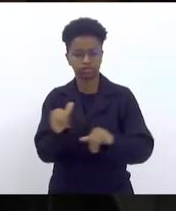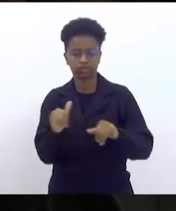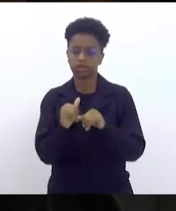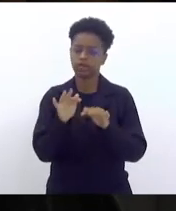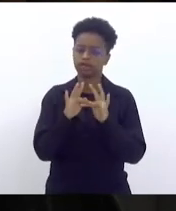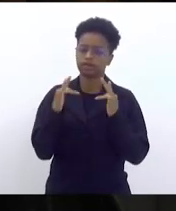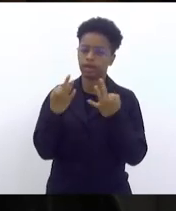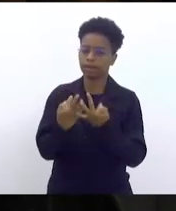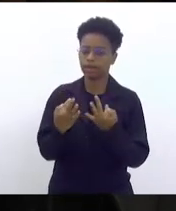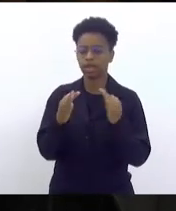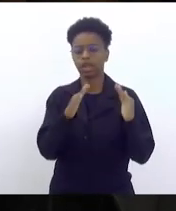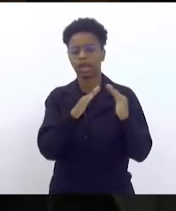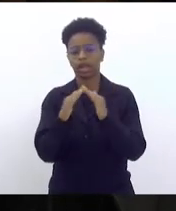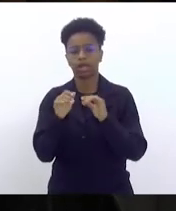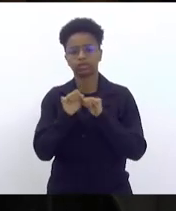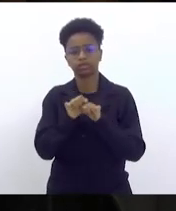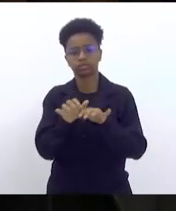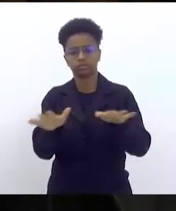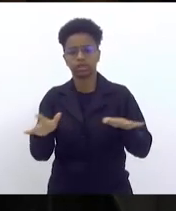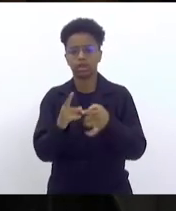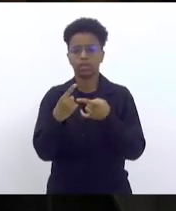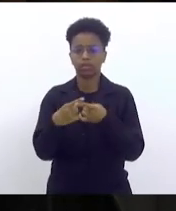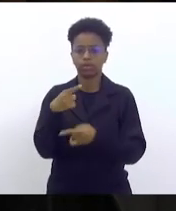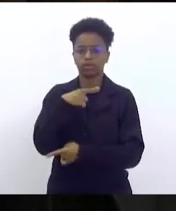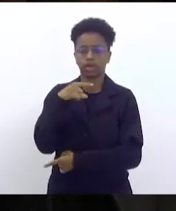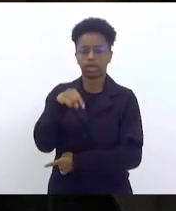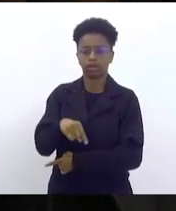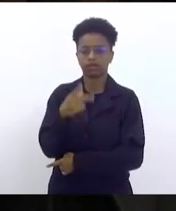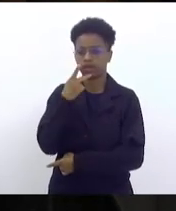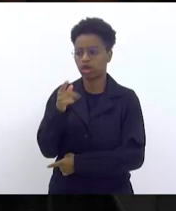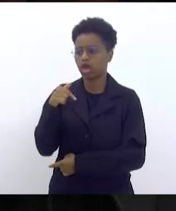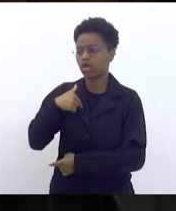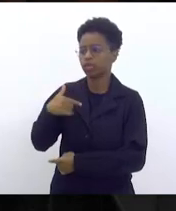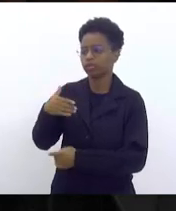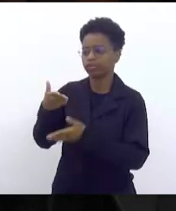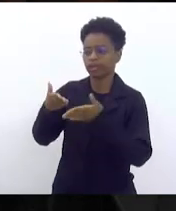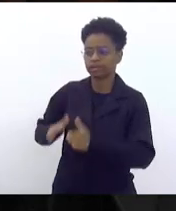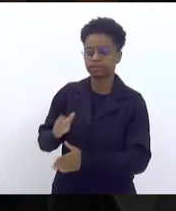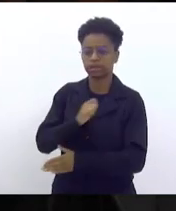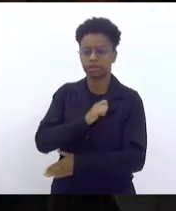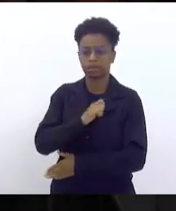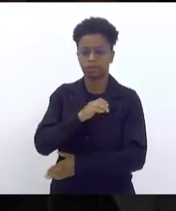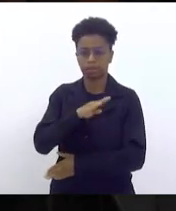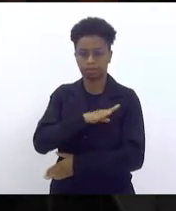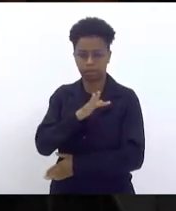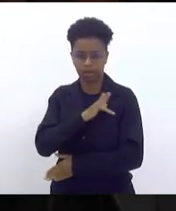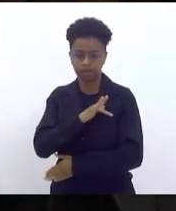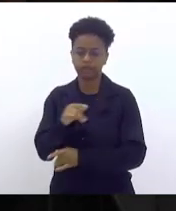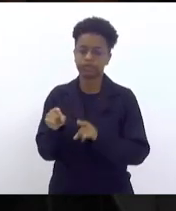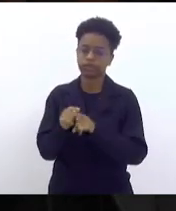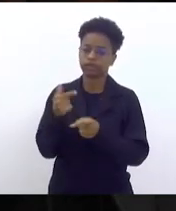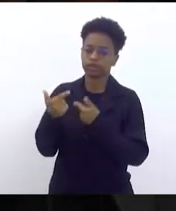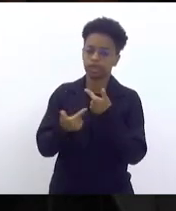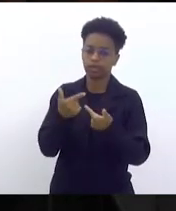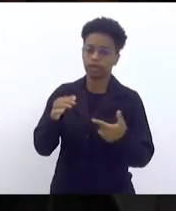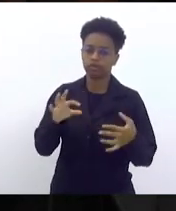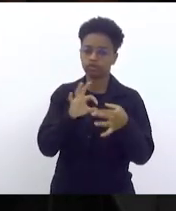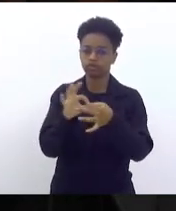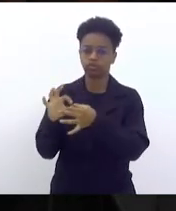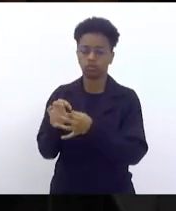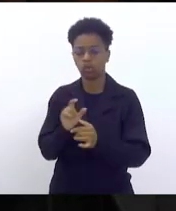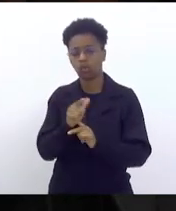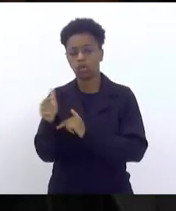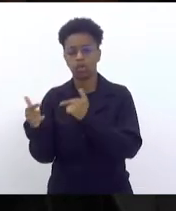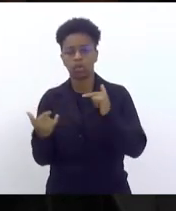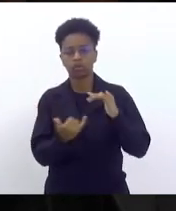família nós que temos isso daqui vamos falar eu não fui criado na baixada aqui o trabalho em conjunto com as outras